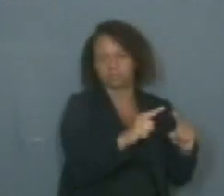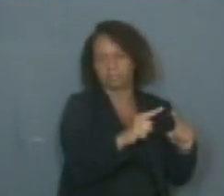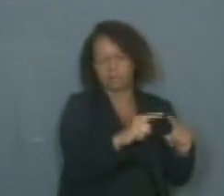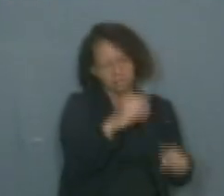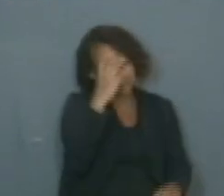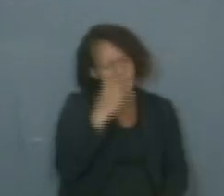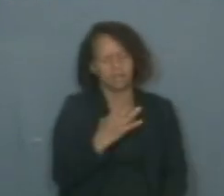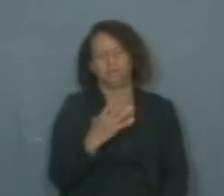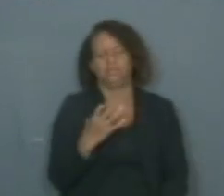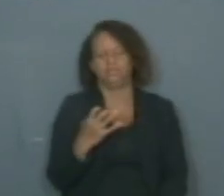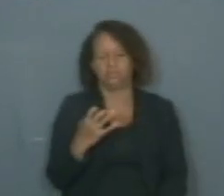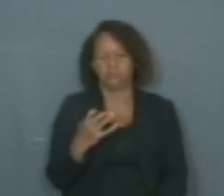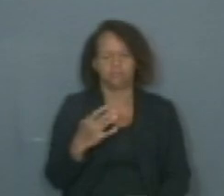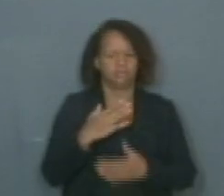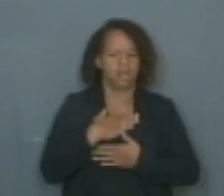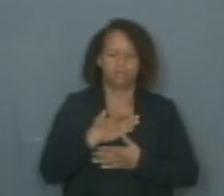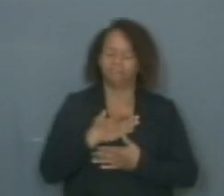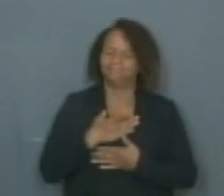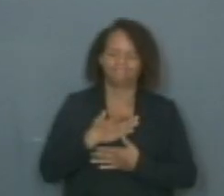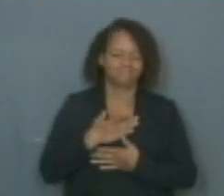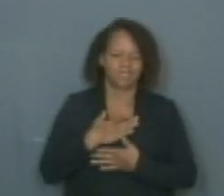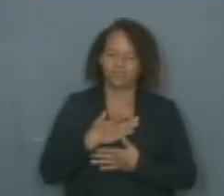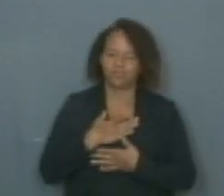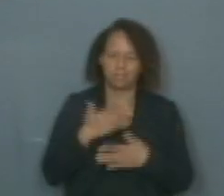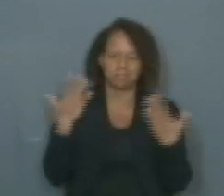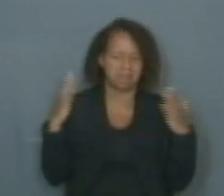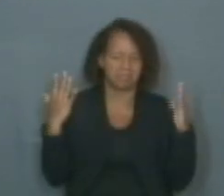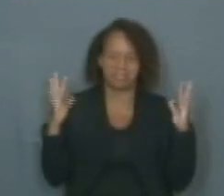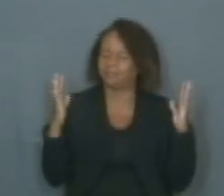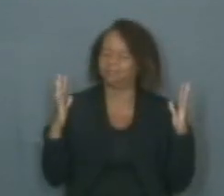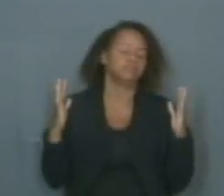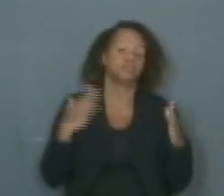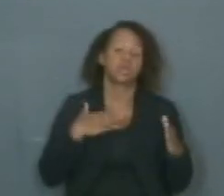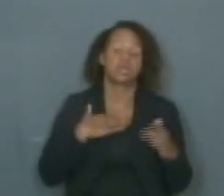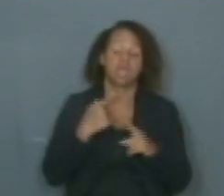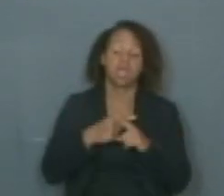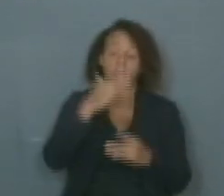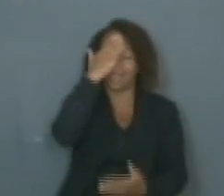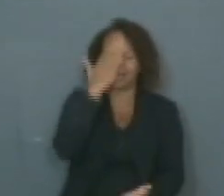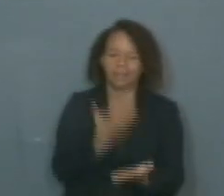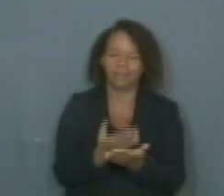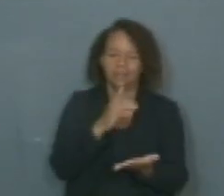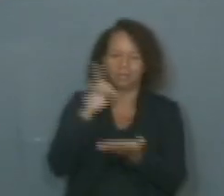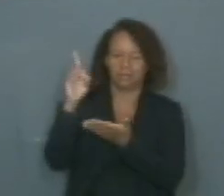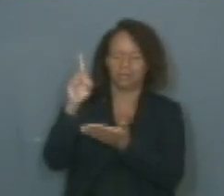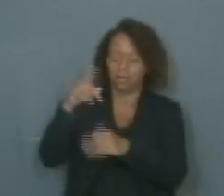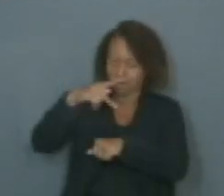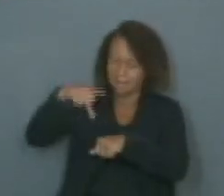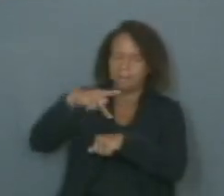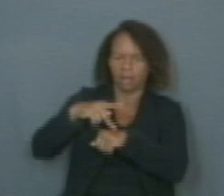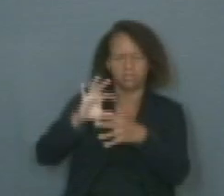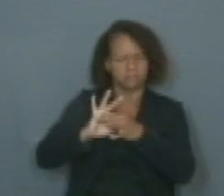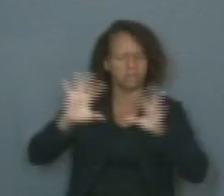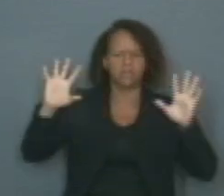sério. Então eu não posso aplaudi-los porque eu acredito em Deus. Eu vivo num país